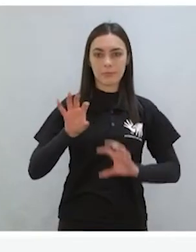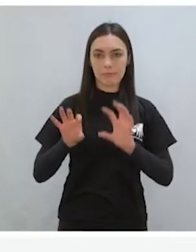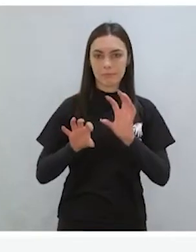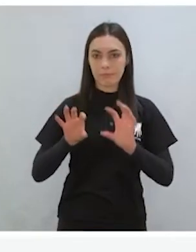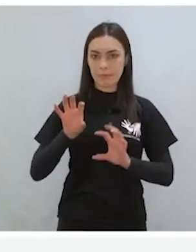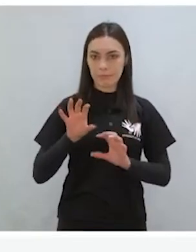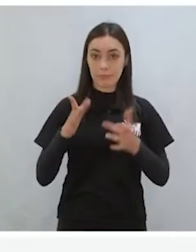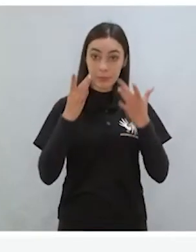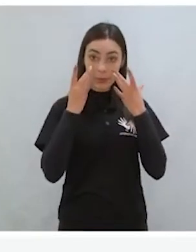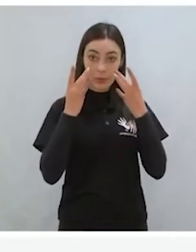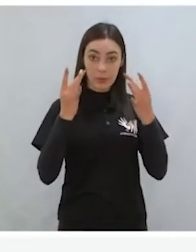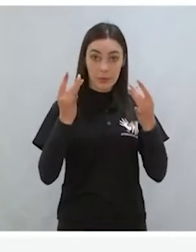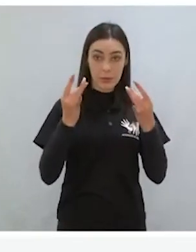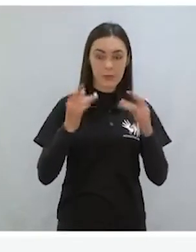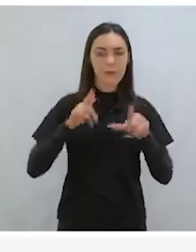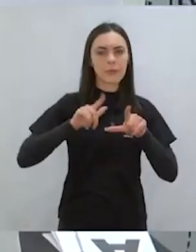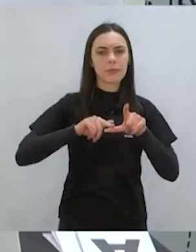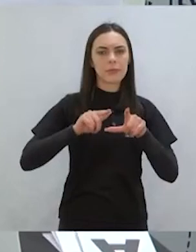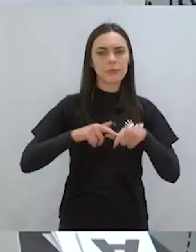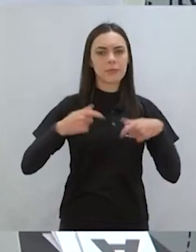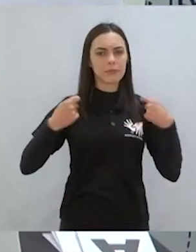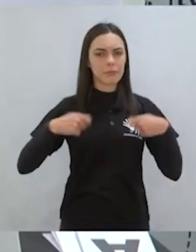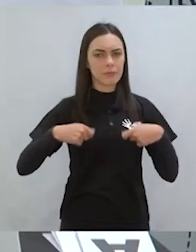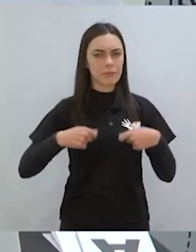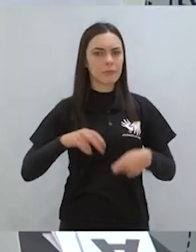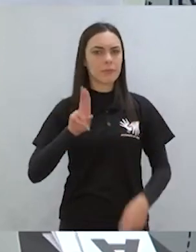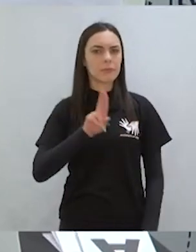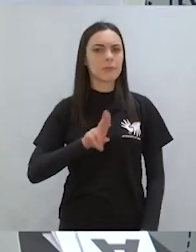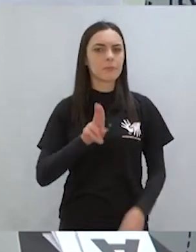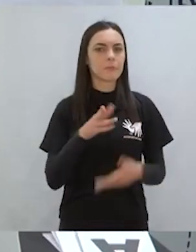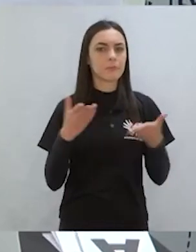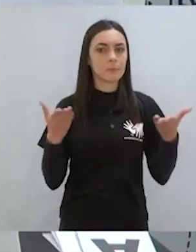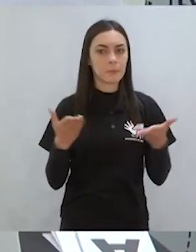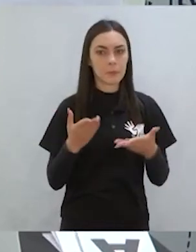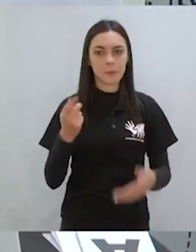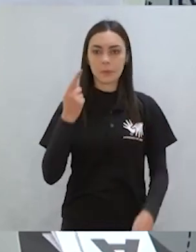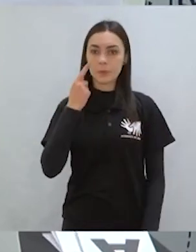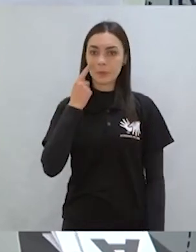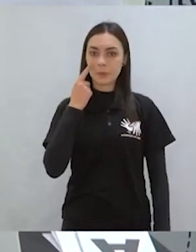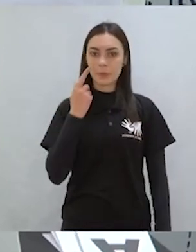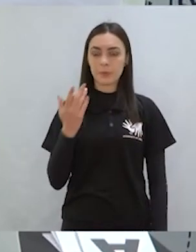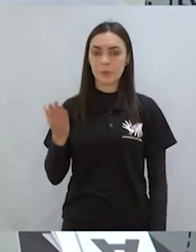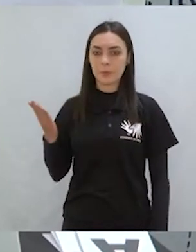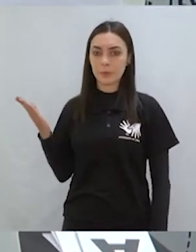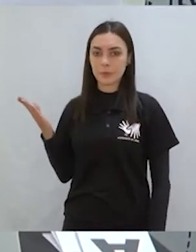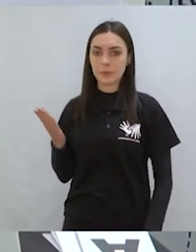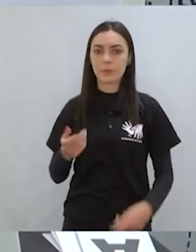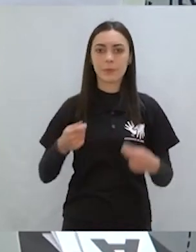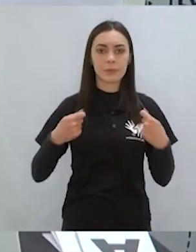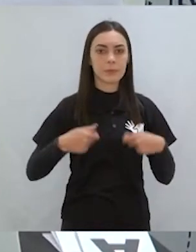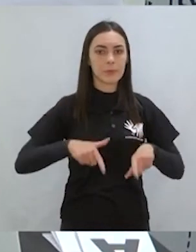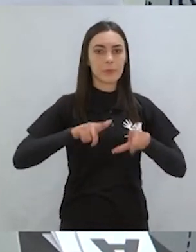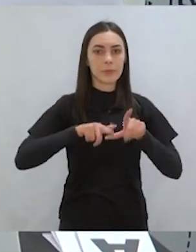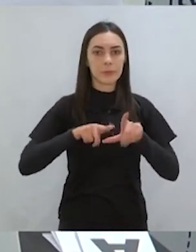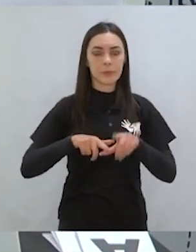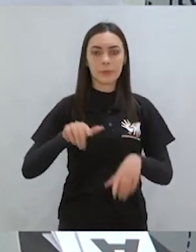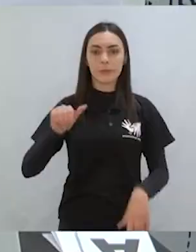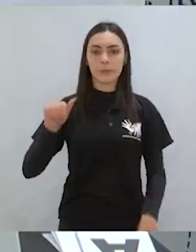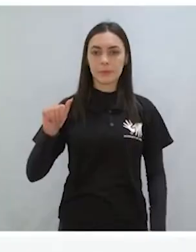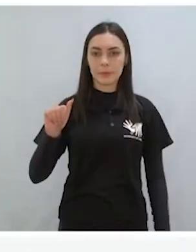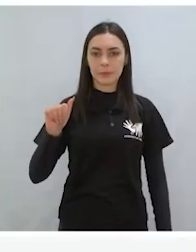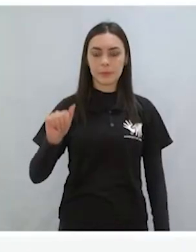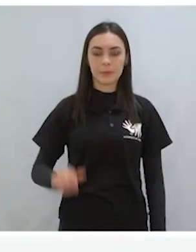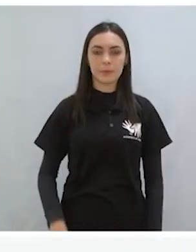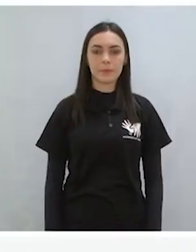alfabeto móvel, prestando atenção em quais letras nós vamos usar hoje. Olhe lá na tela. Nós vamos precisar da